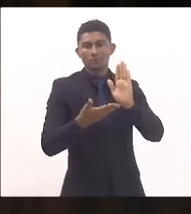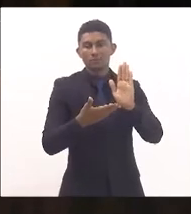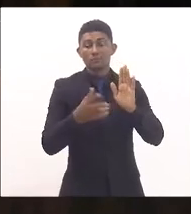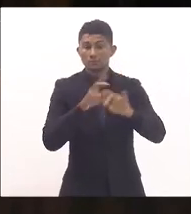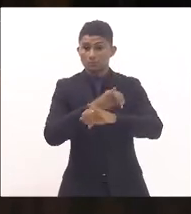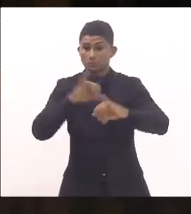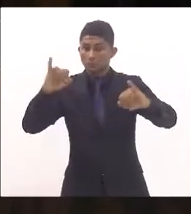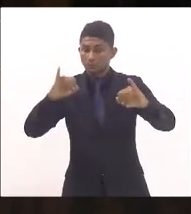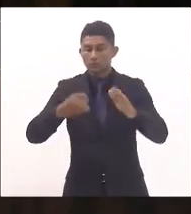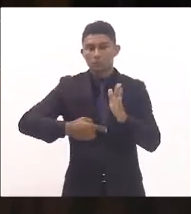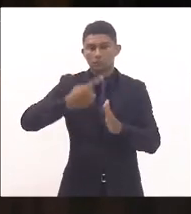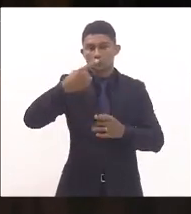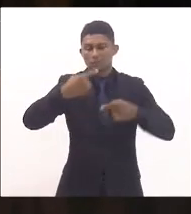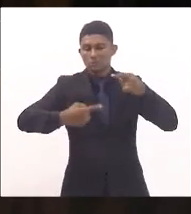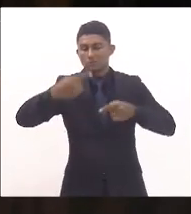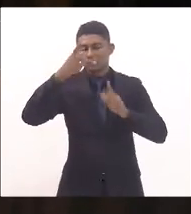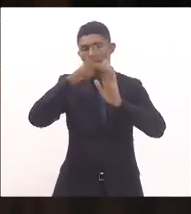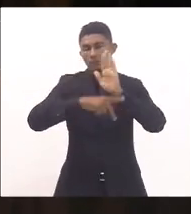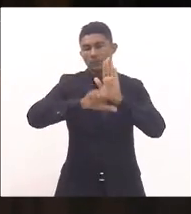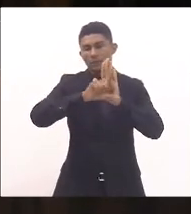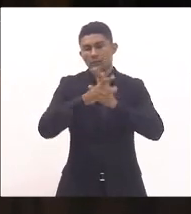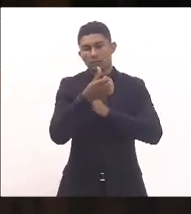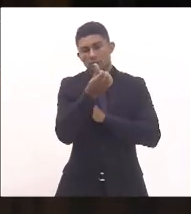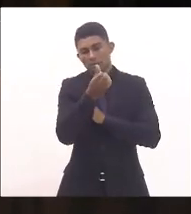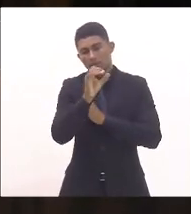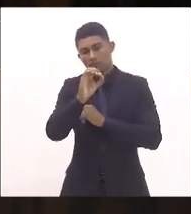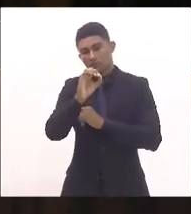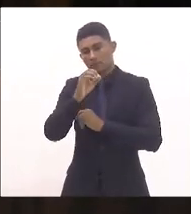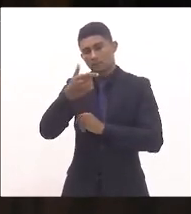urgência e discussão única, projeto de lei